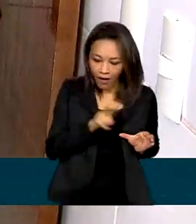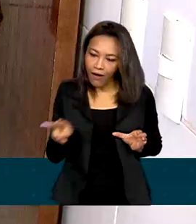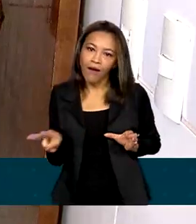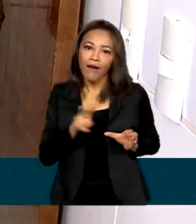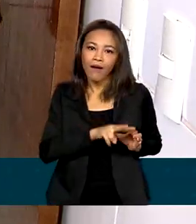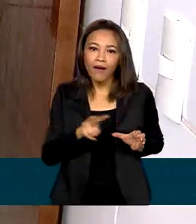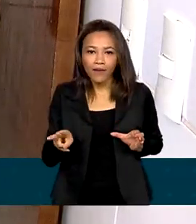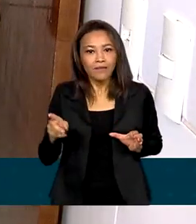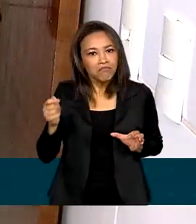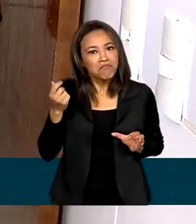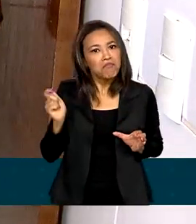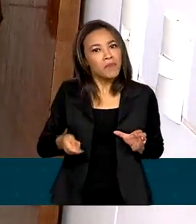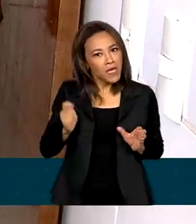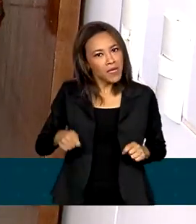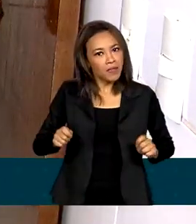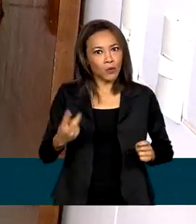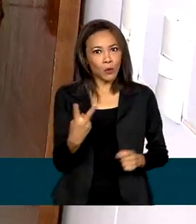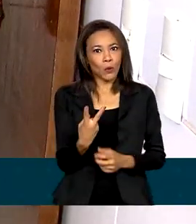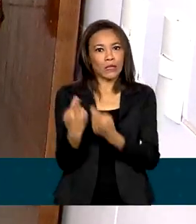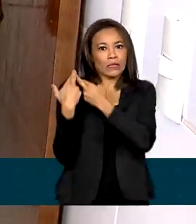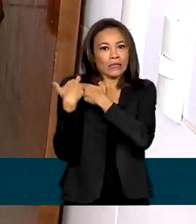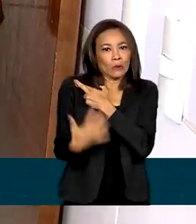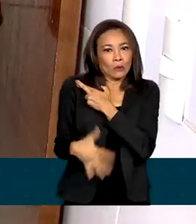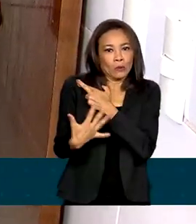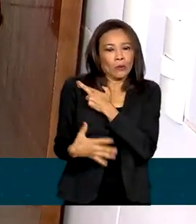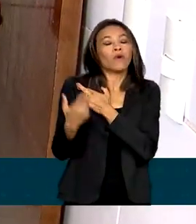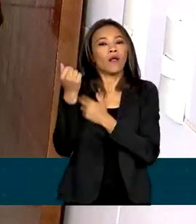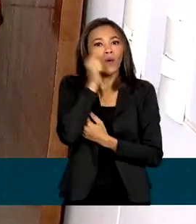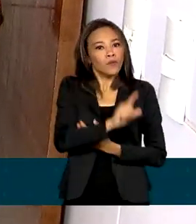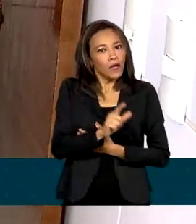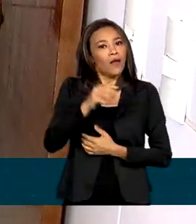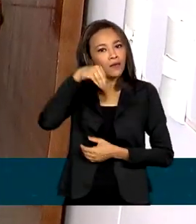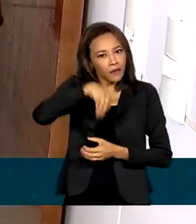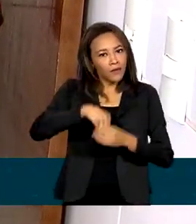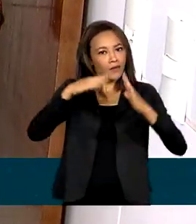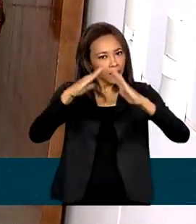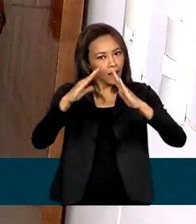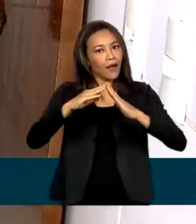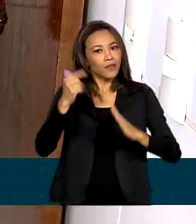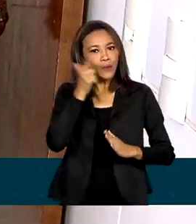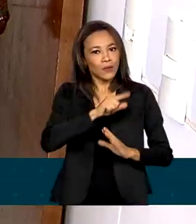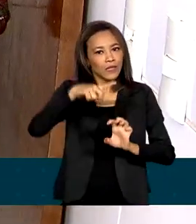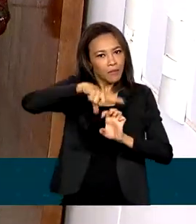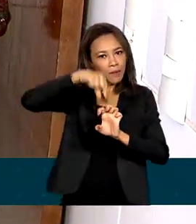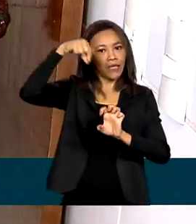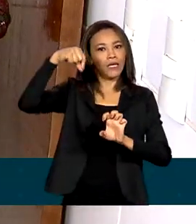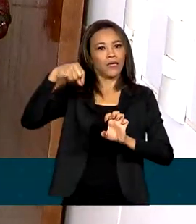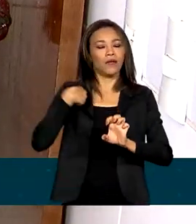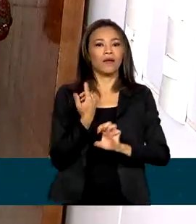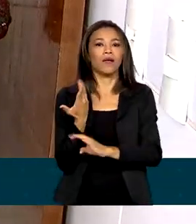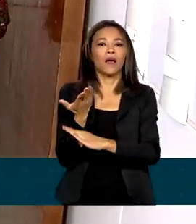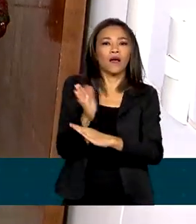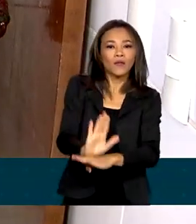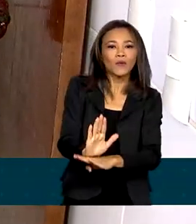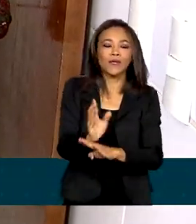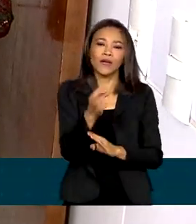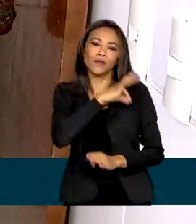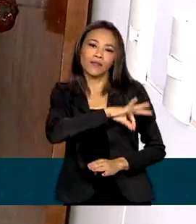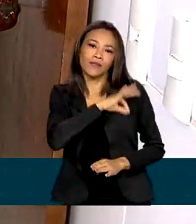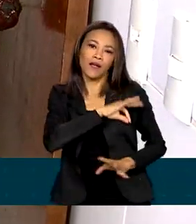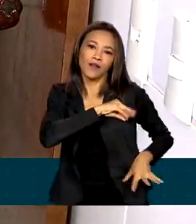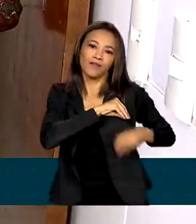E mesmo acumulando funções, ela consegue, dentro de casa, empreender e ajudar na renda